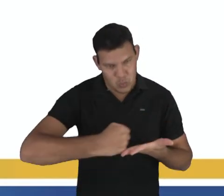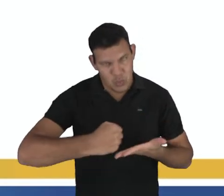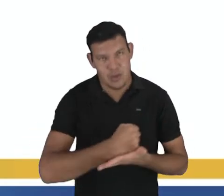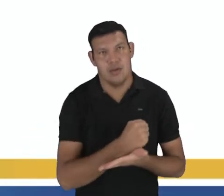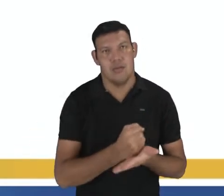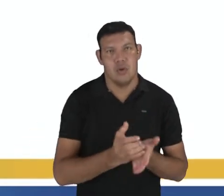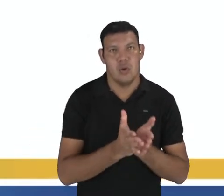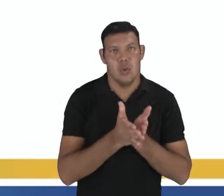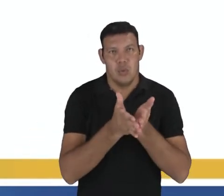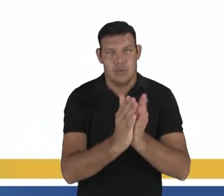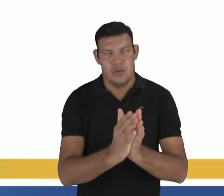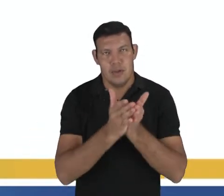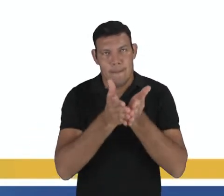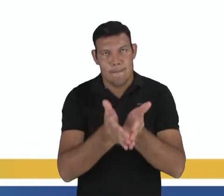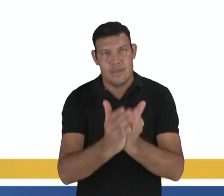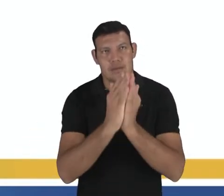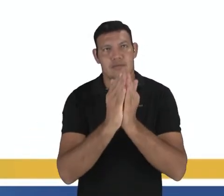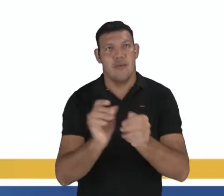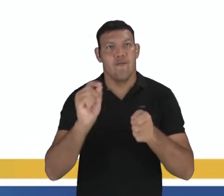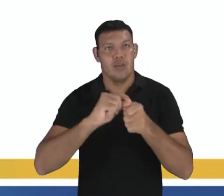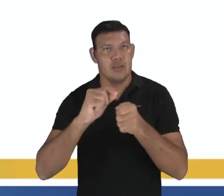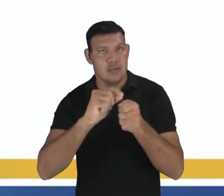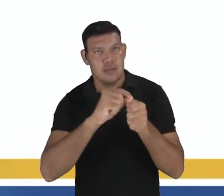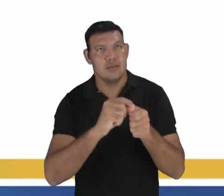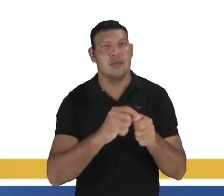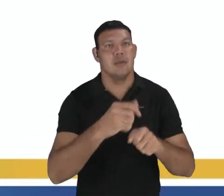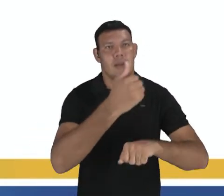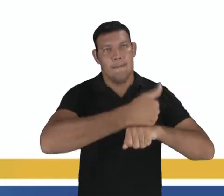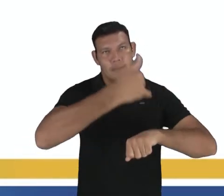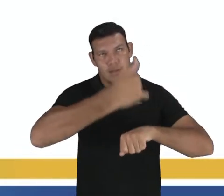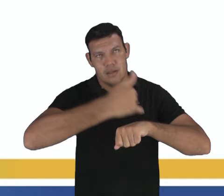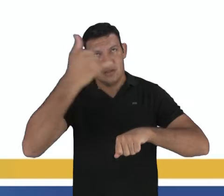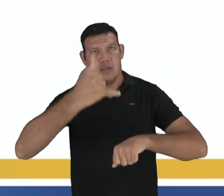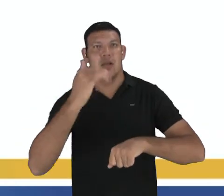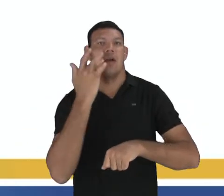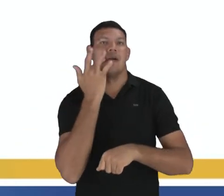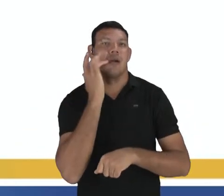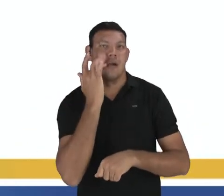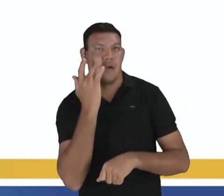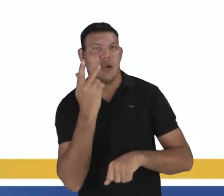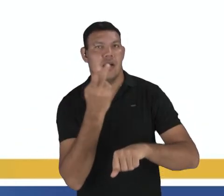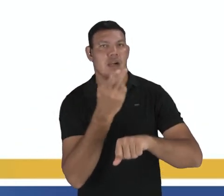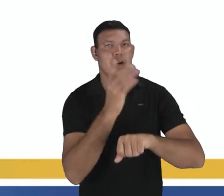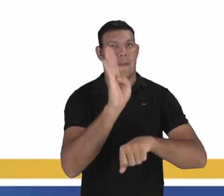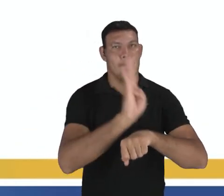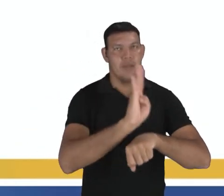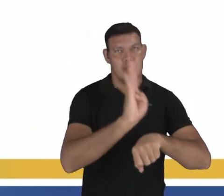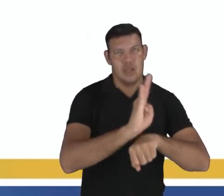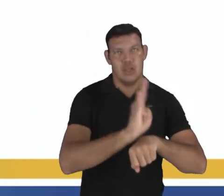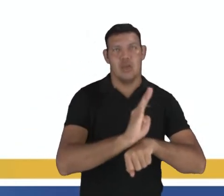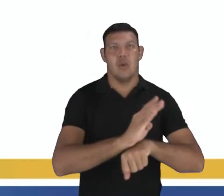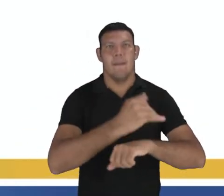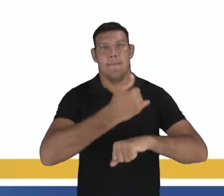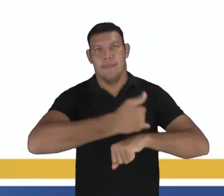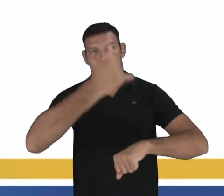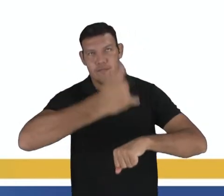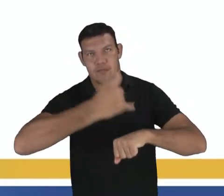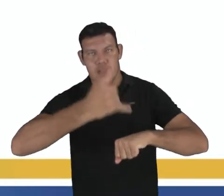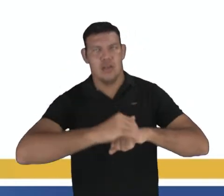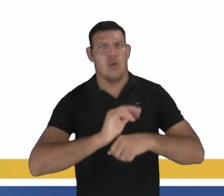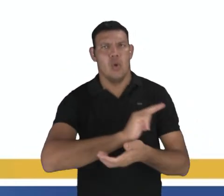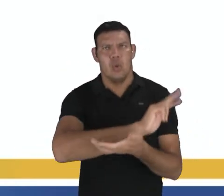de canoas, pilões, várias coisas, metalurgia, né, trabalharam com ouro, ferro, chumbo, estanho, né? E aí com